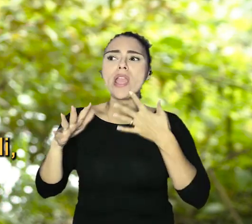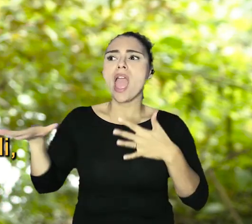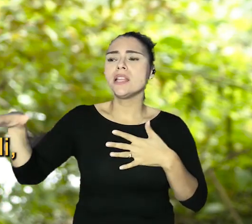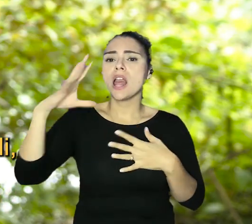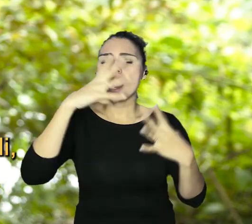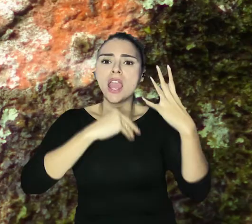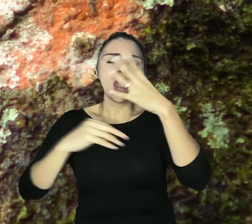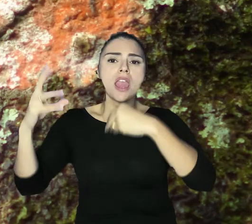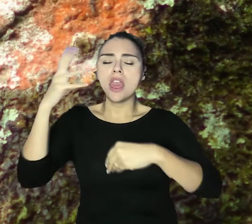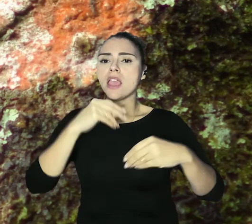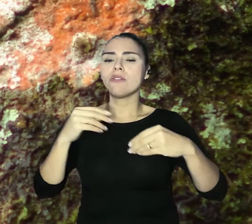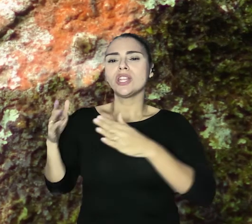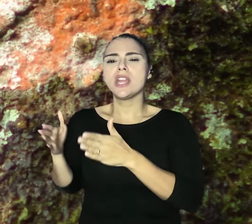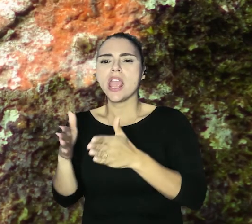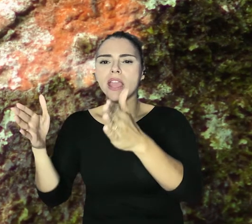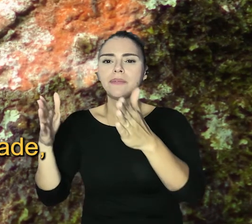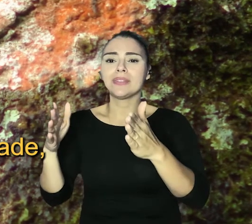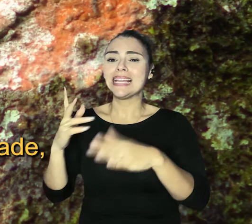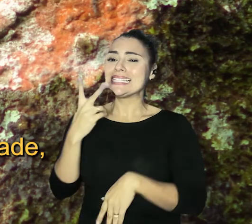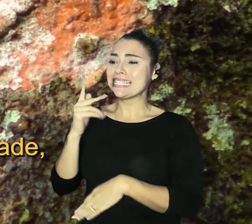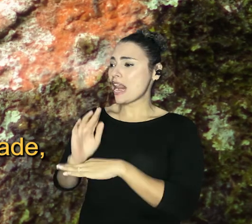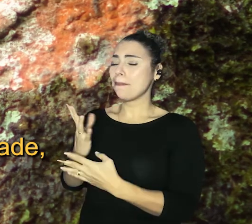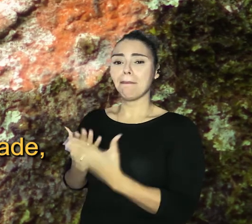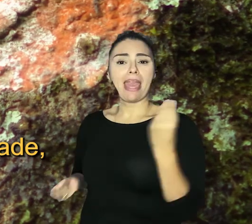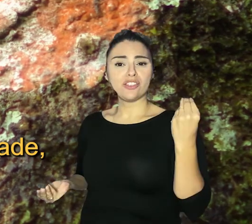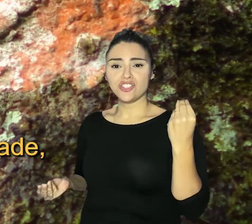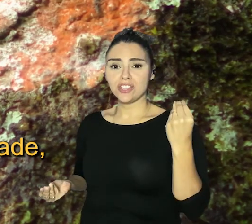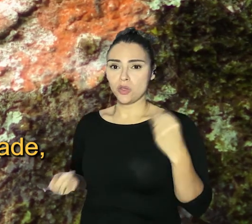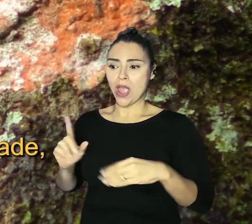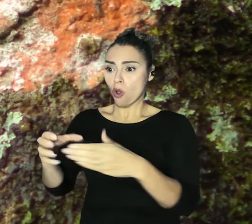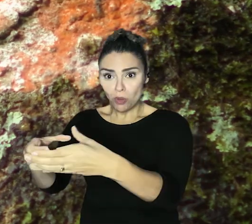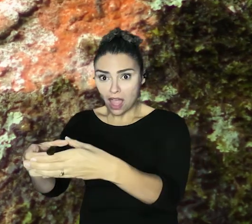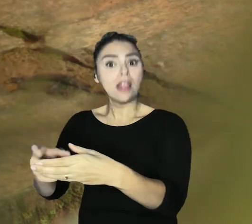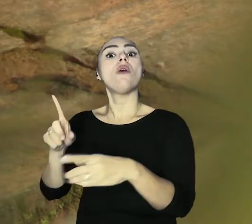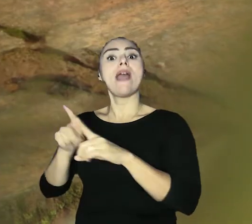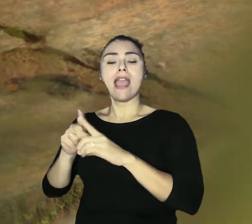não conhece uma trilha. O Ceará vai perdendo com isso. Quem perde não é só aquela comunidade, é o Ceará.